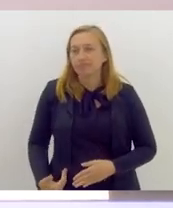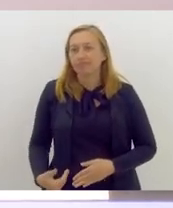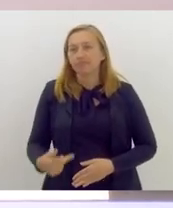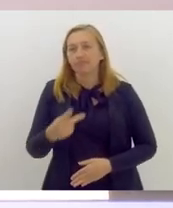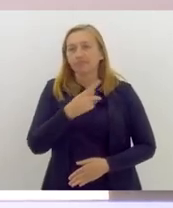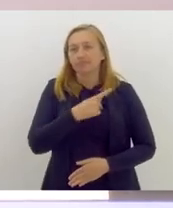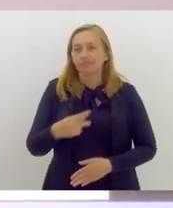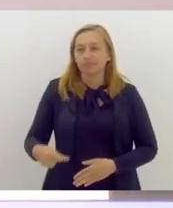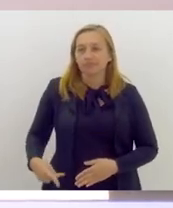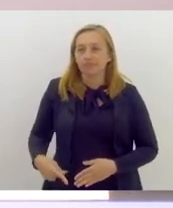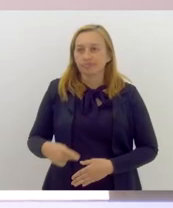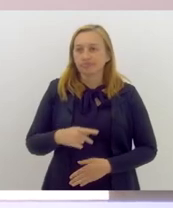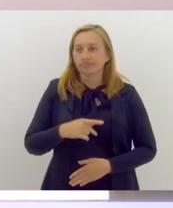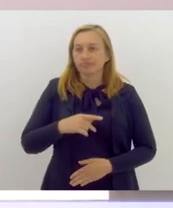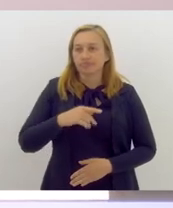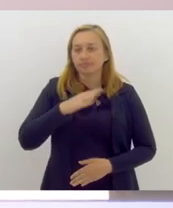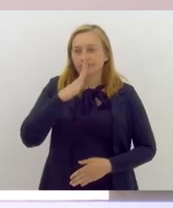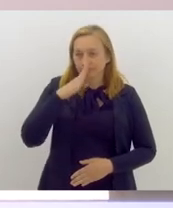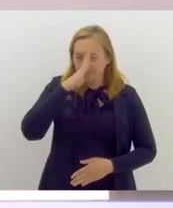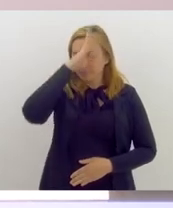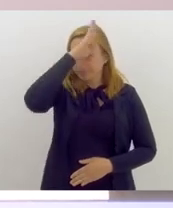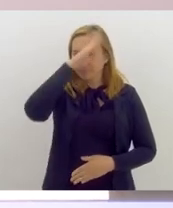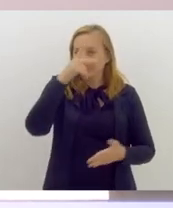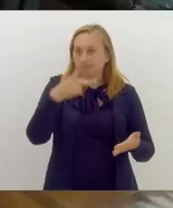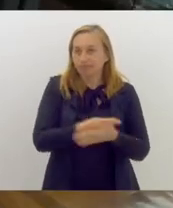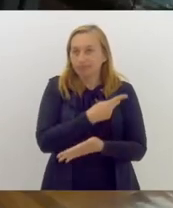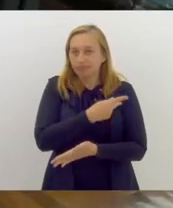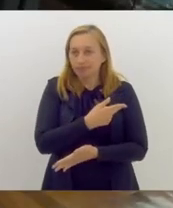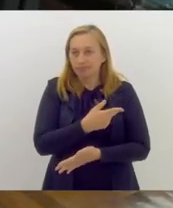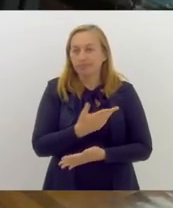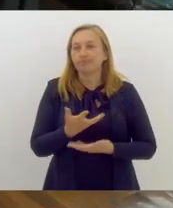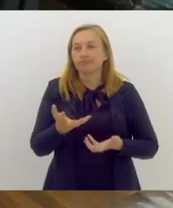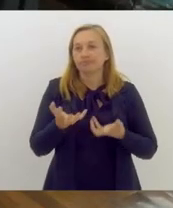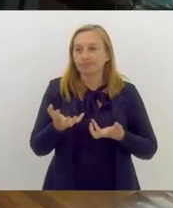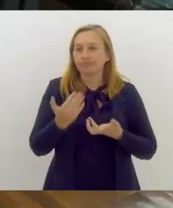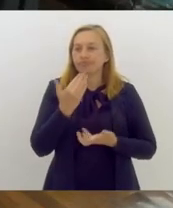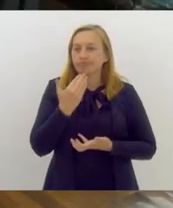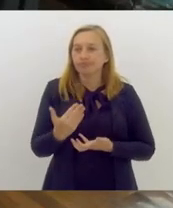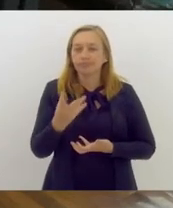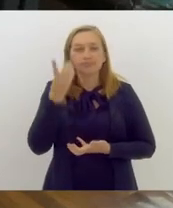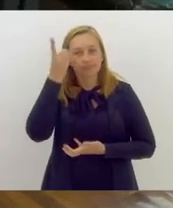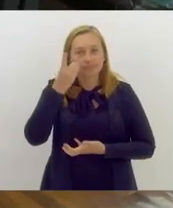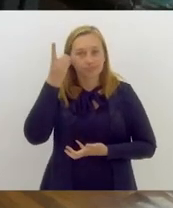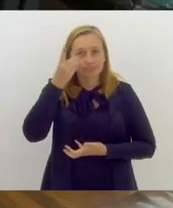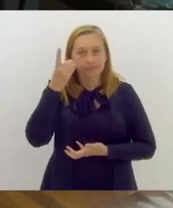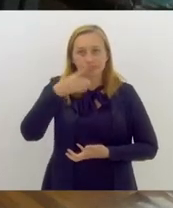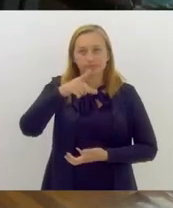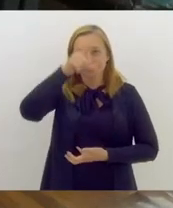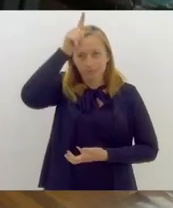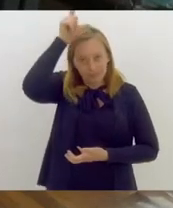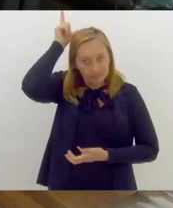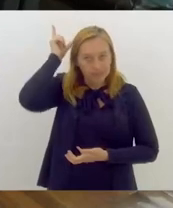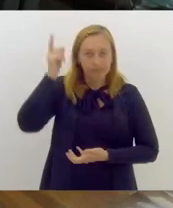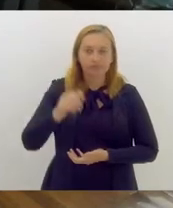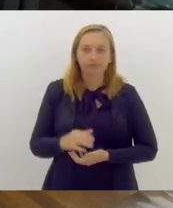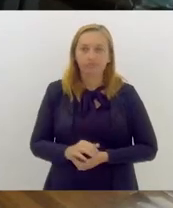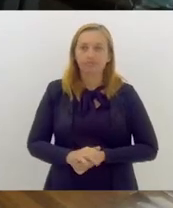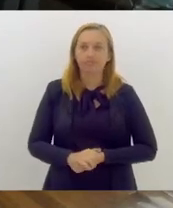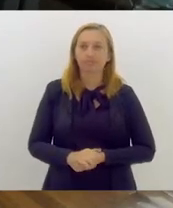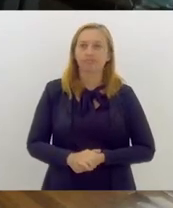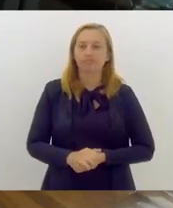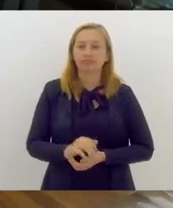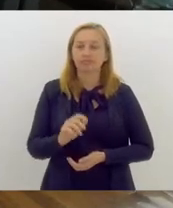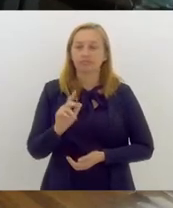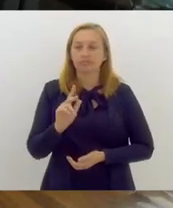Jair bolsonaro essa situação acontece queria pedir o Deputado Paulo além disso a